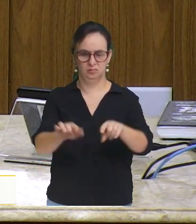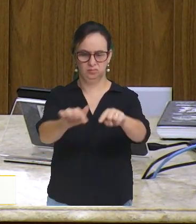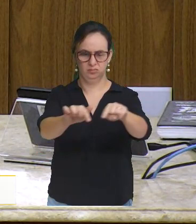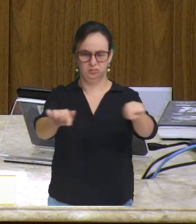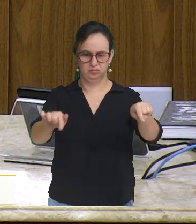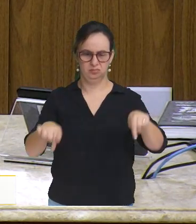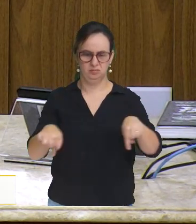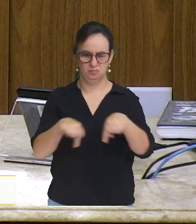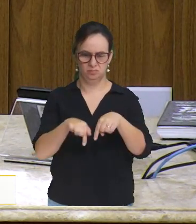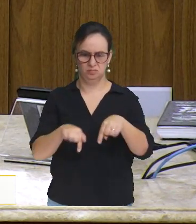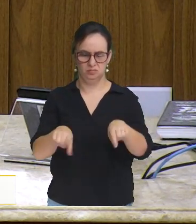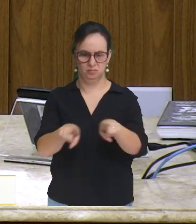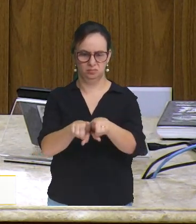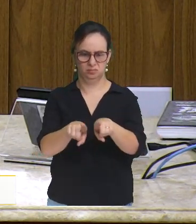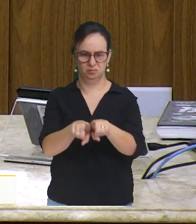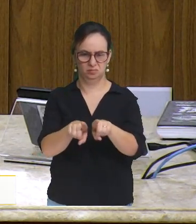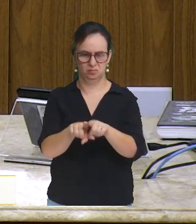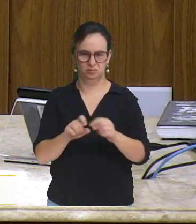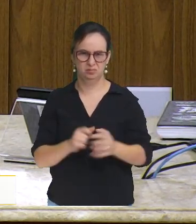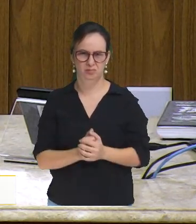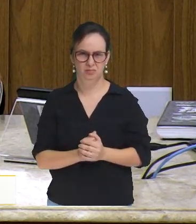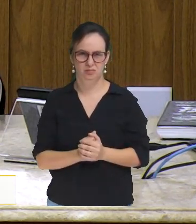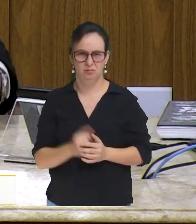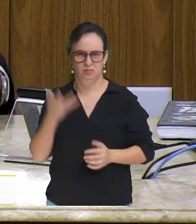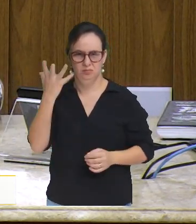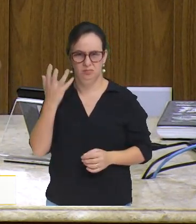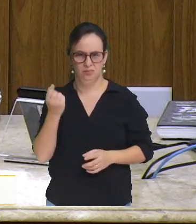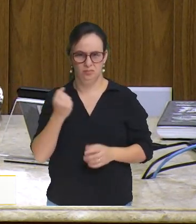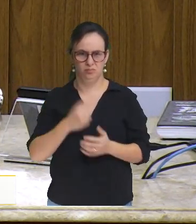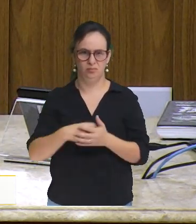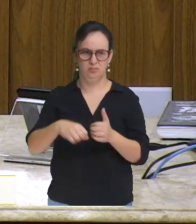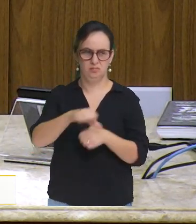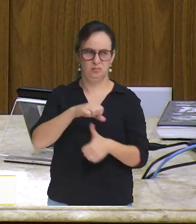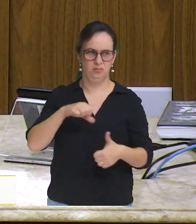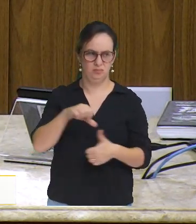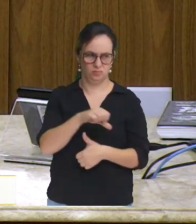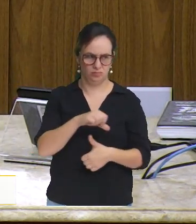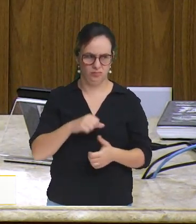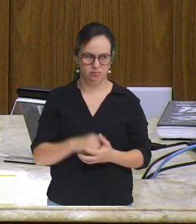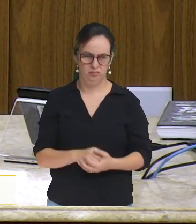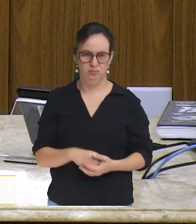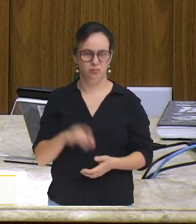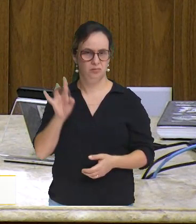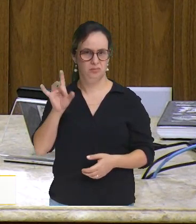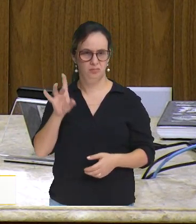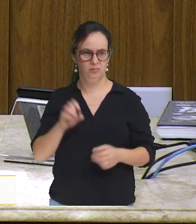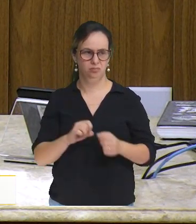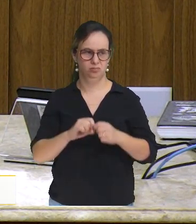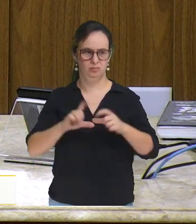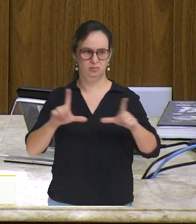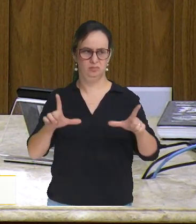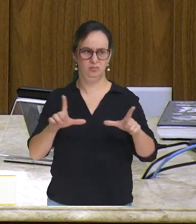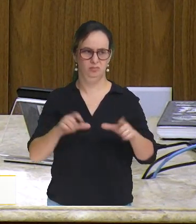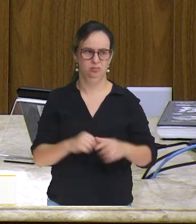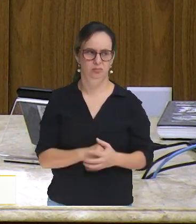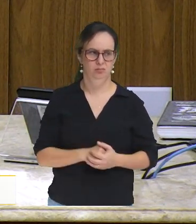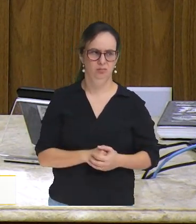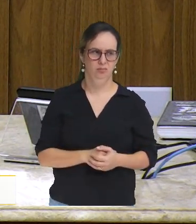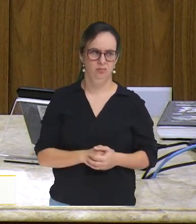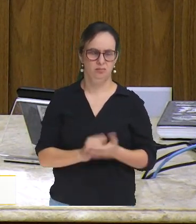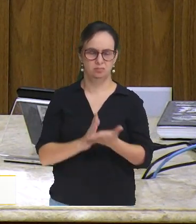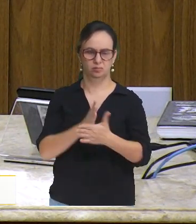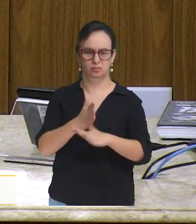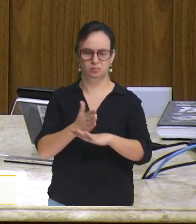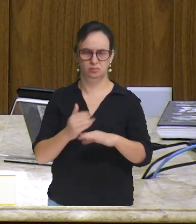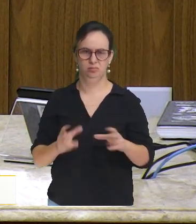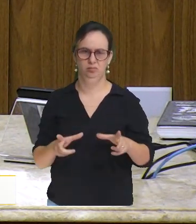proprietários aí da área permutada, não é, só dependendo agora da autorização do município por meio desta Casa de